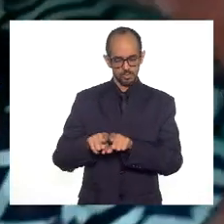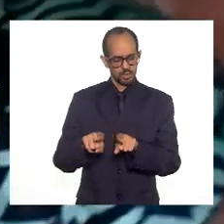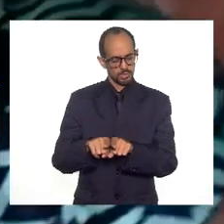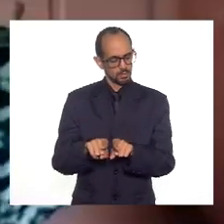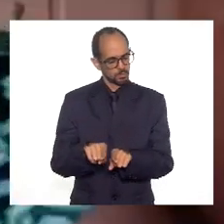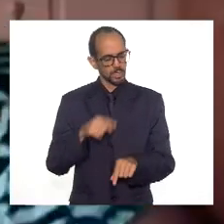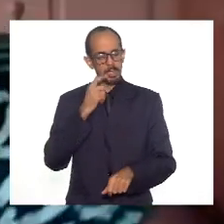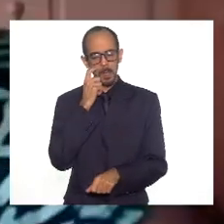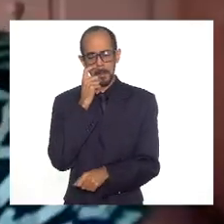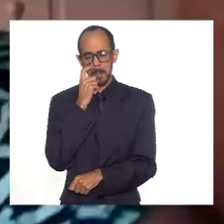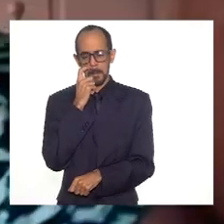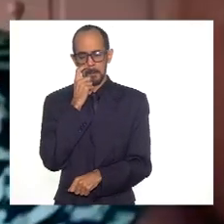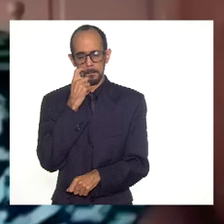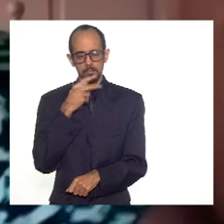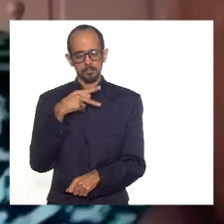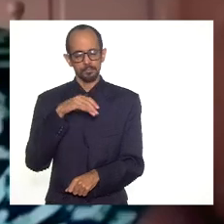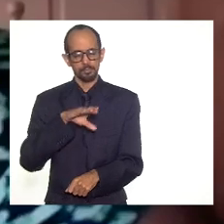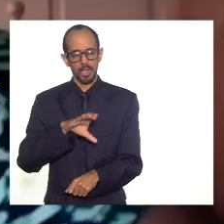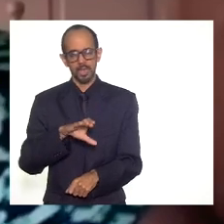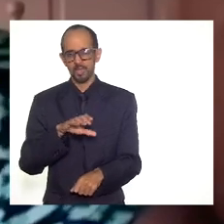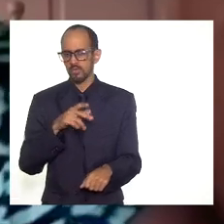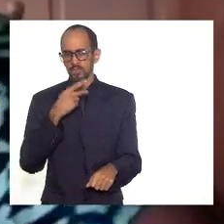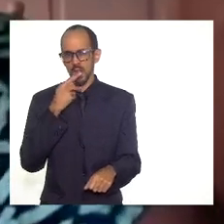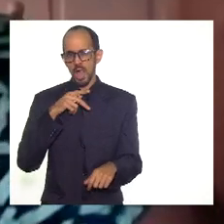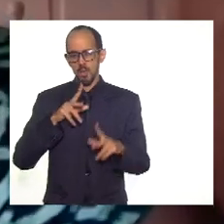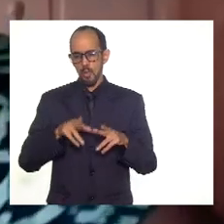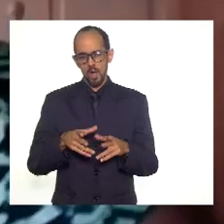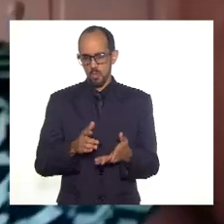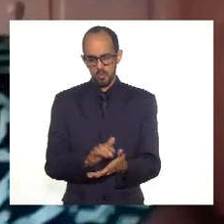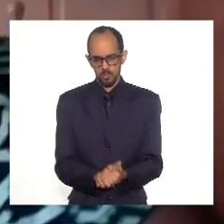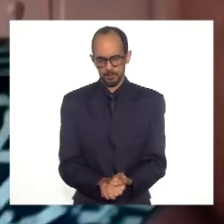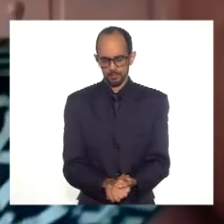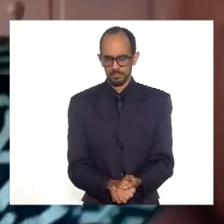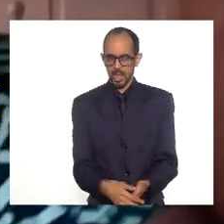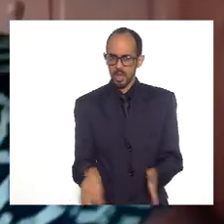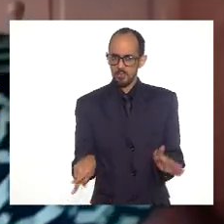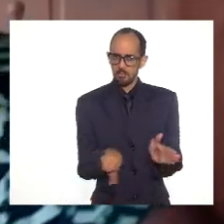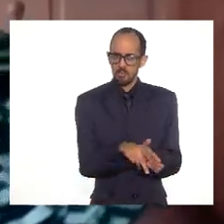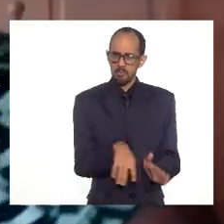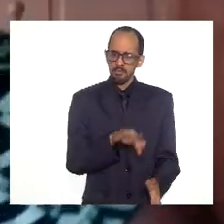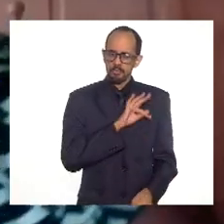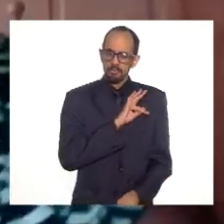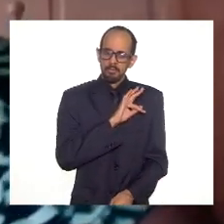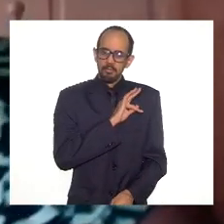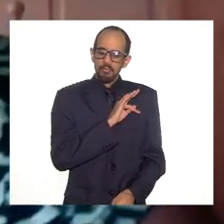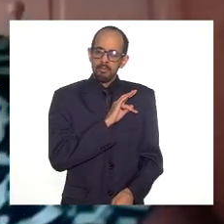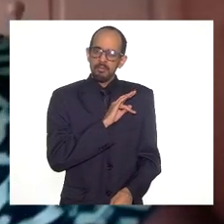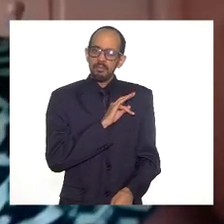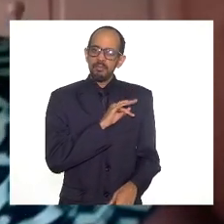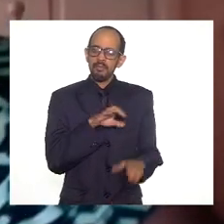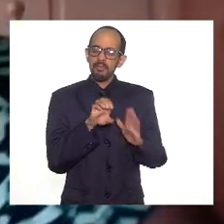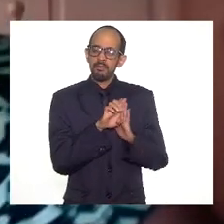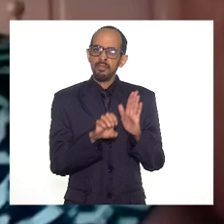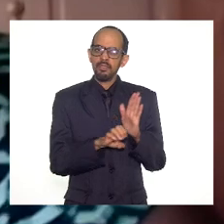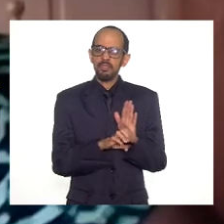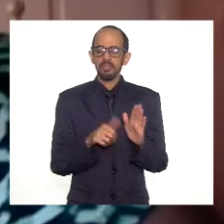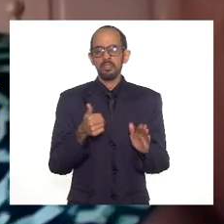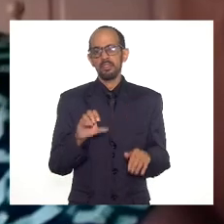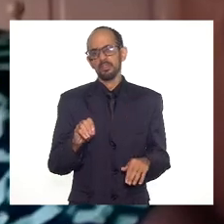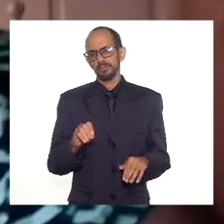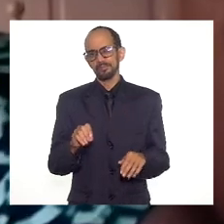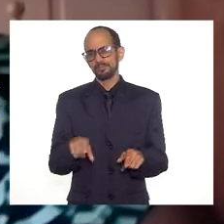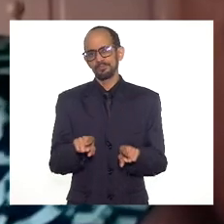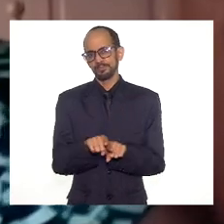essa PEC vão dizer o mesmo, né? Como a própria deputada Marta Rocha, na sua emenda de número 10,